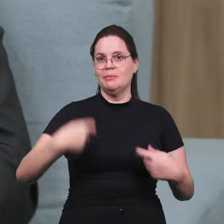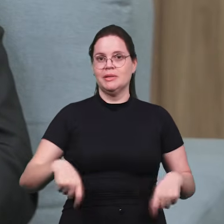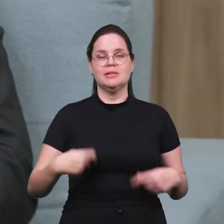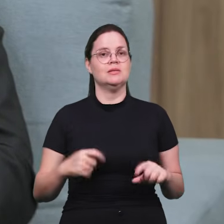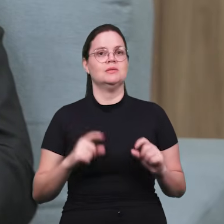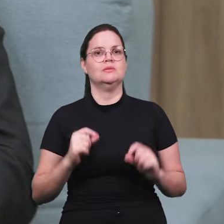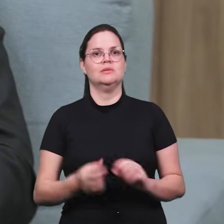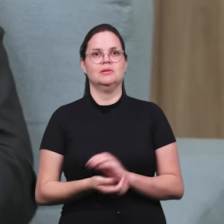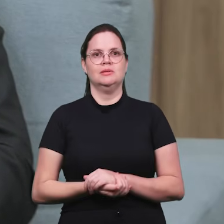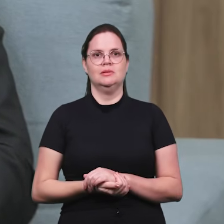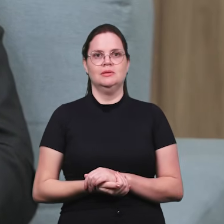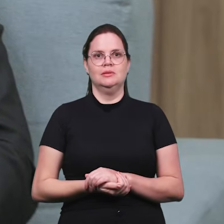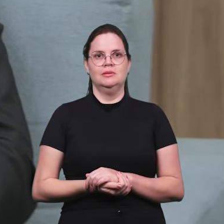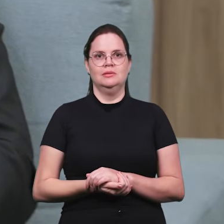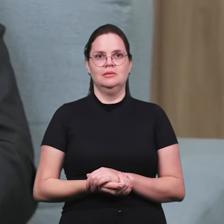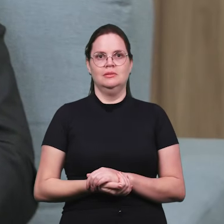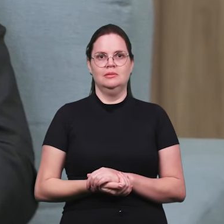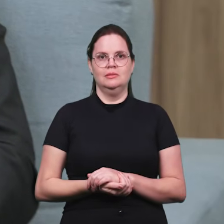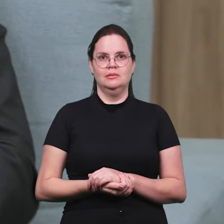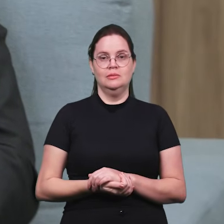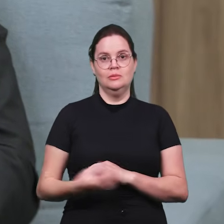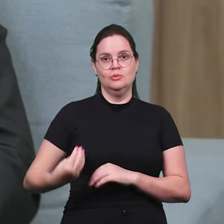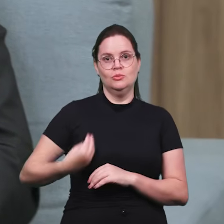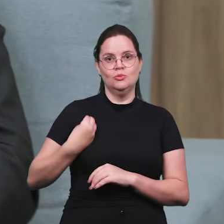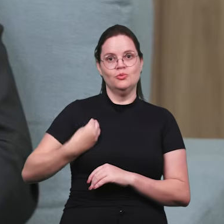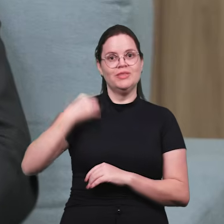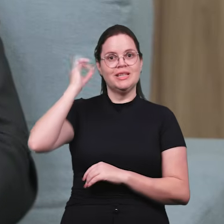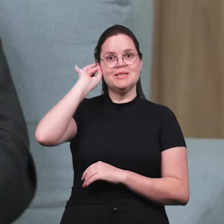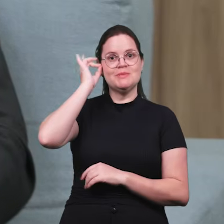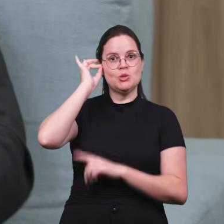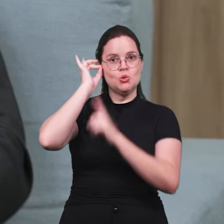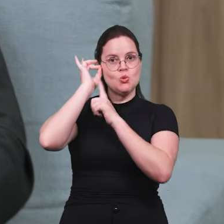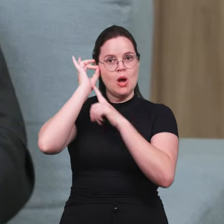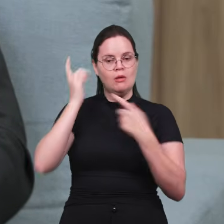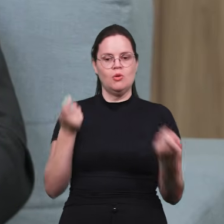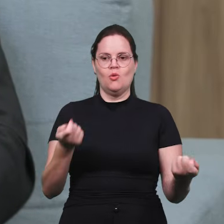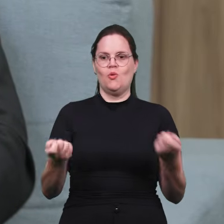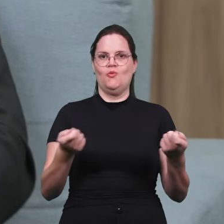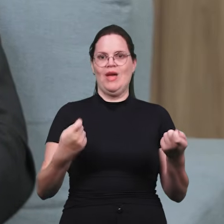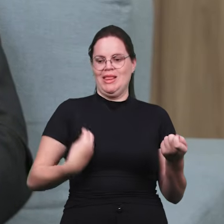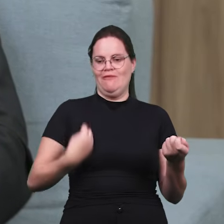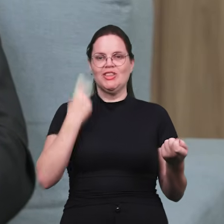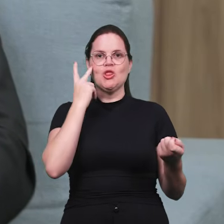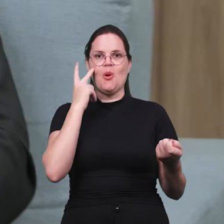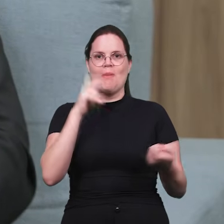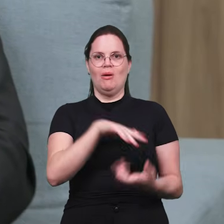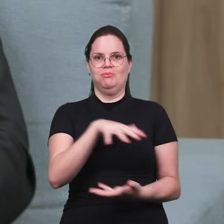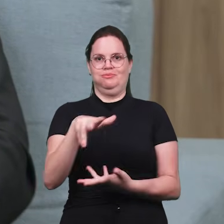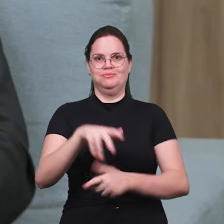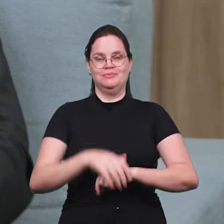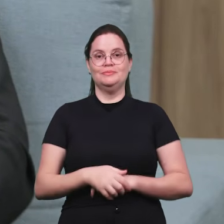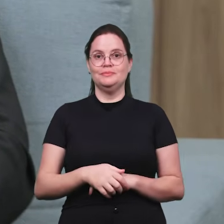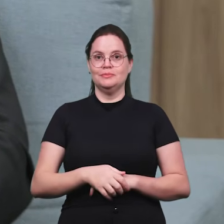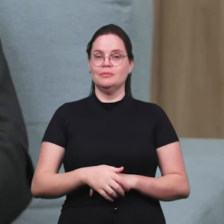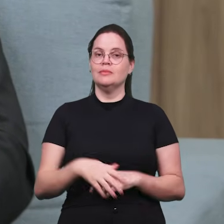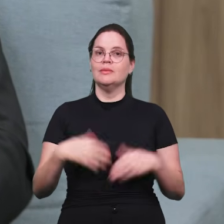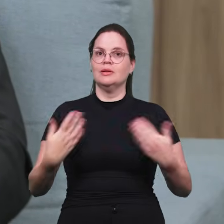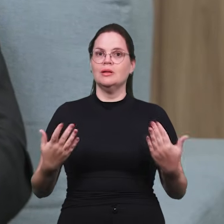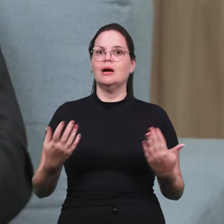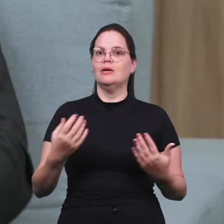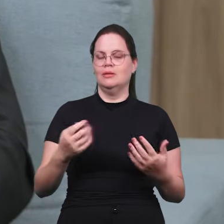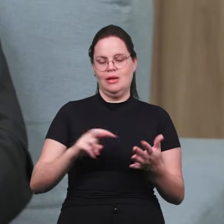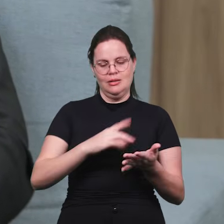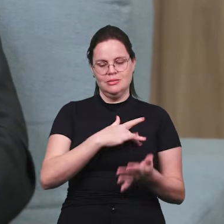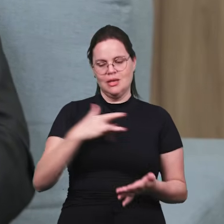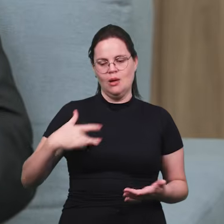e nós aprendemos isso, que é: o espiritual governa o material. Essa expressão ela serve para a questão de